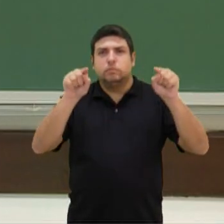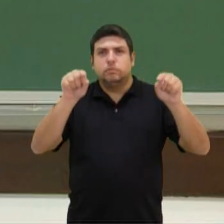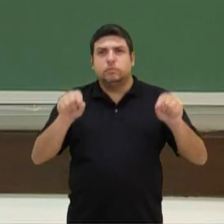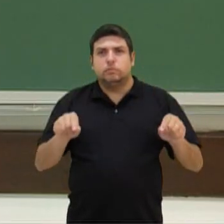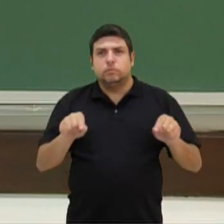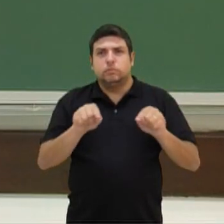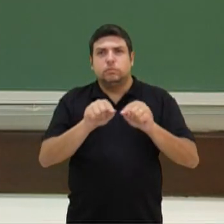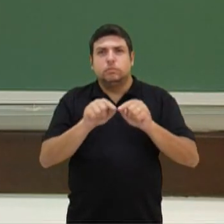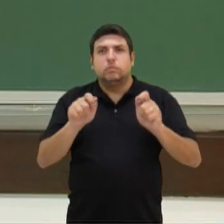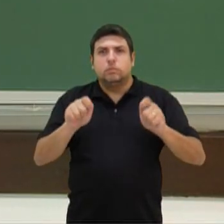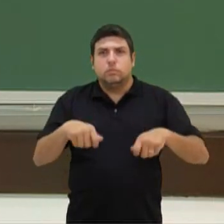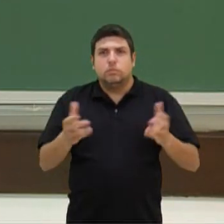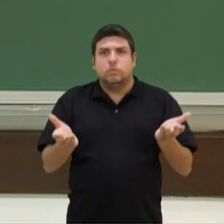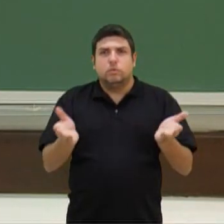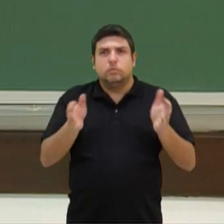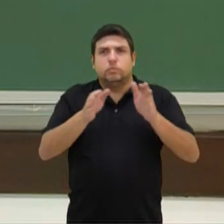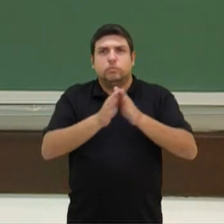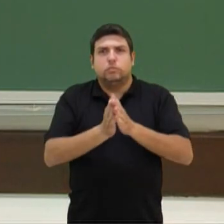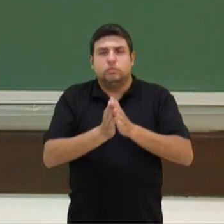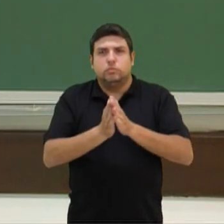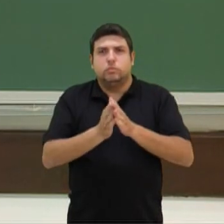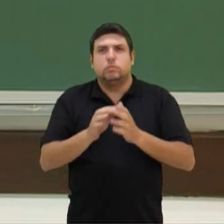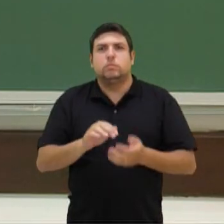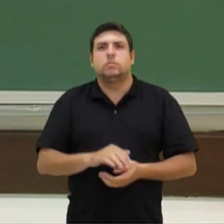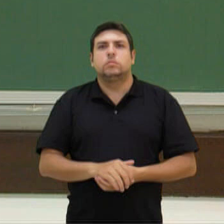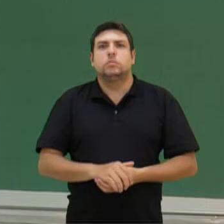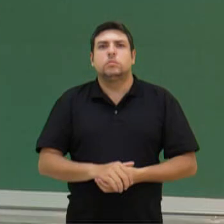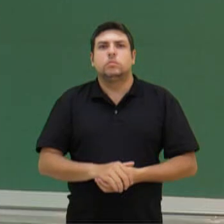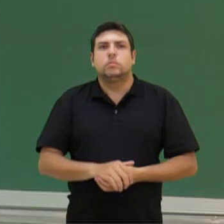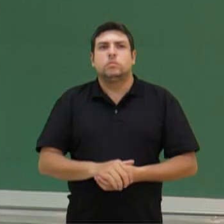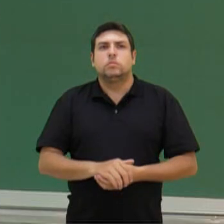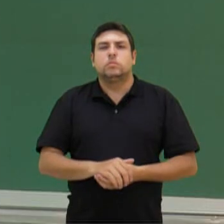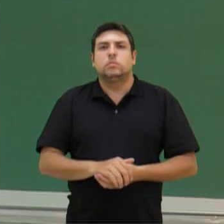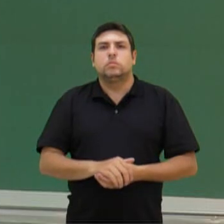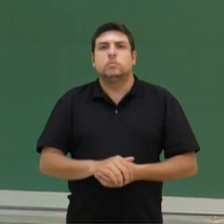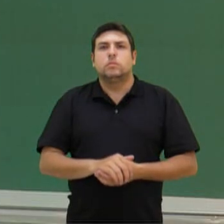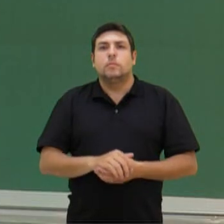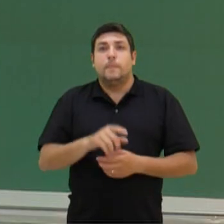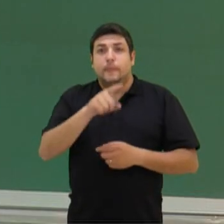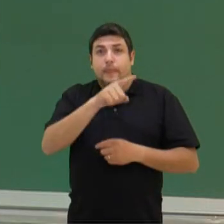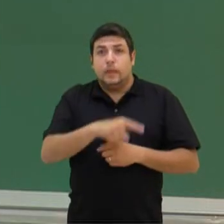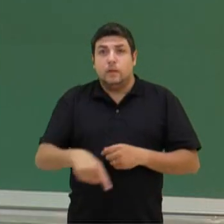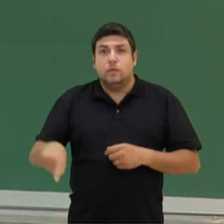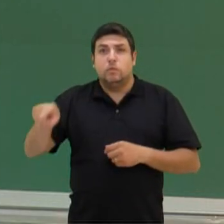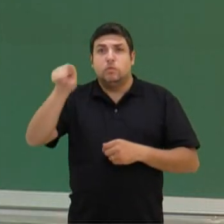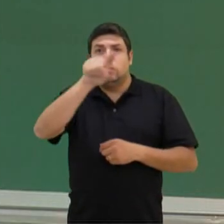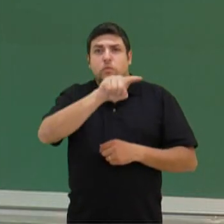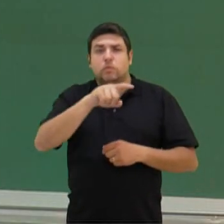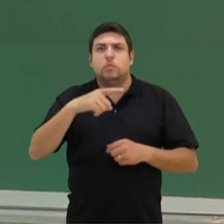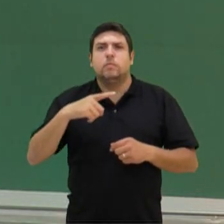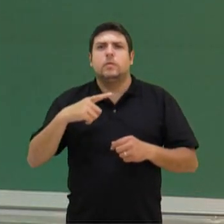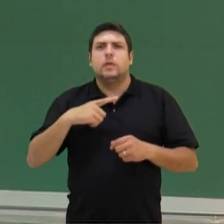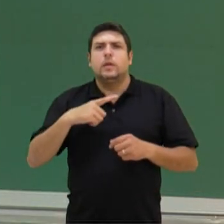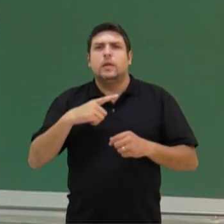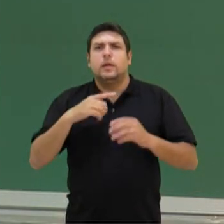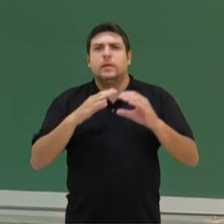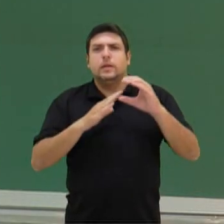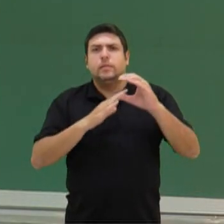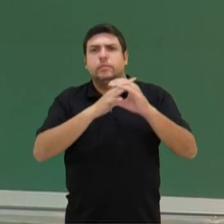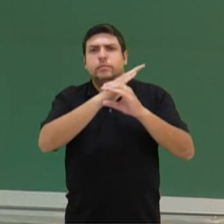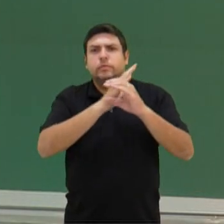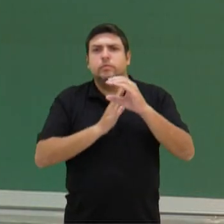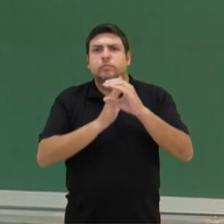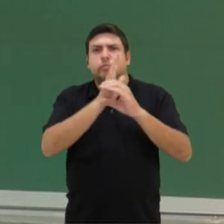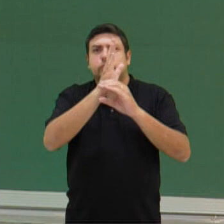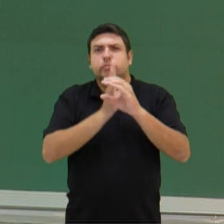a dobra. Já no círculo, você tem infinitos eixos de simetria, pois qualquer parte que